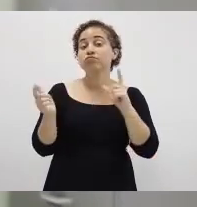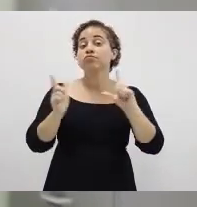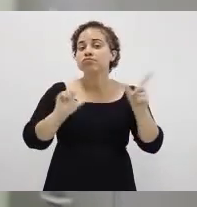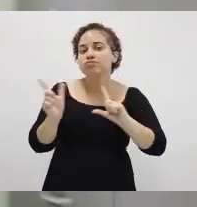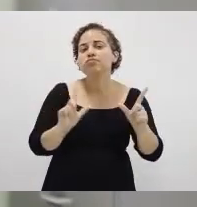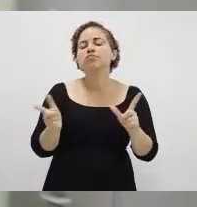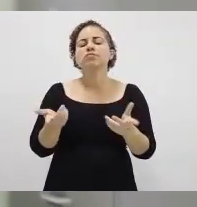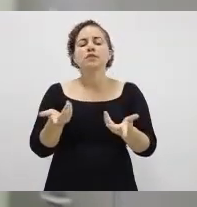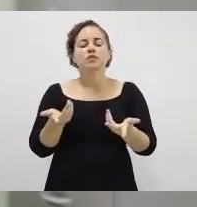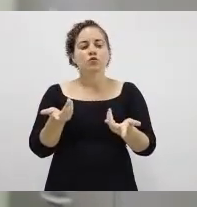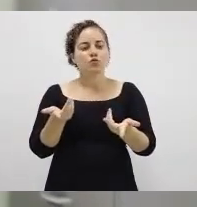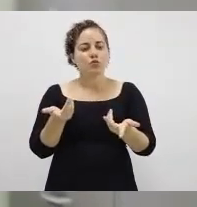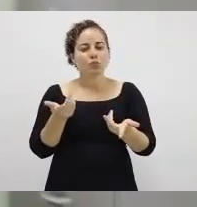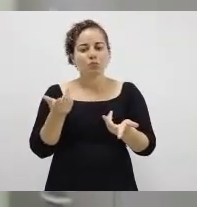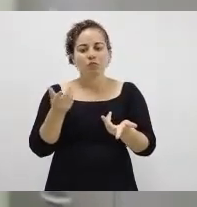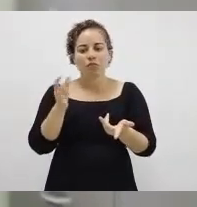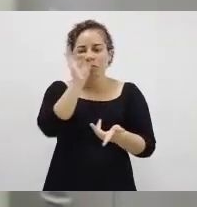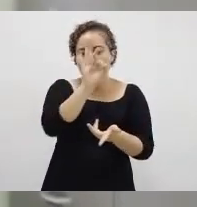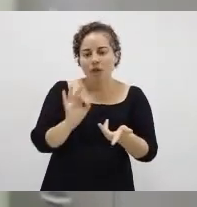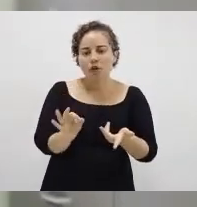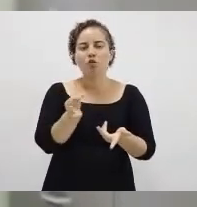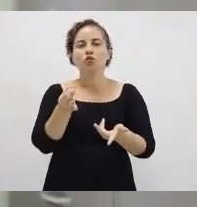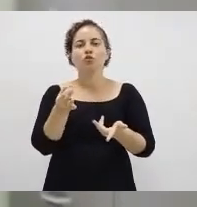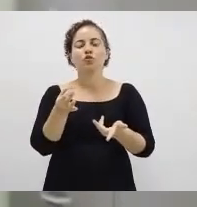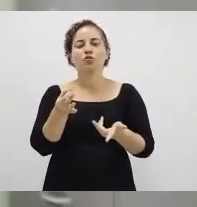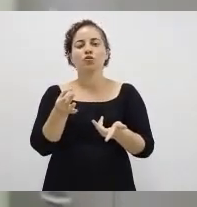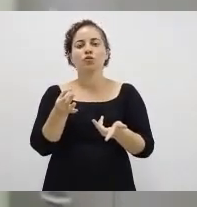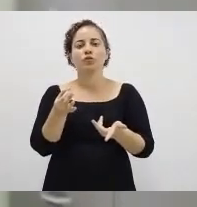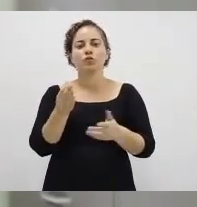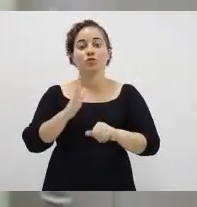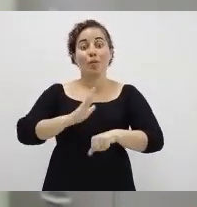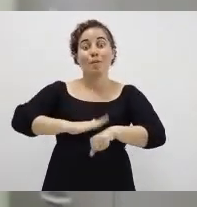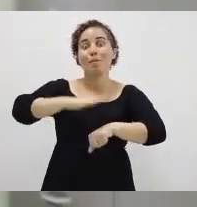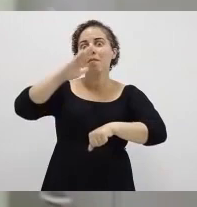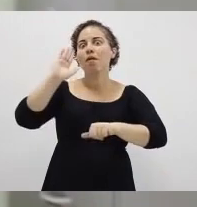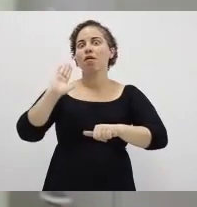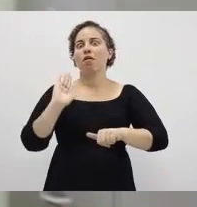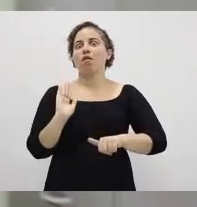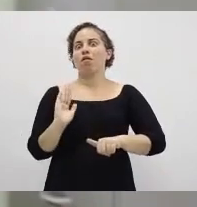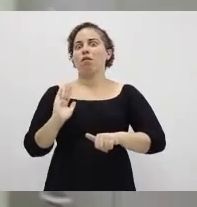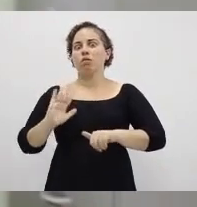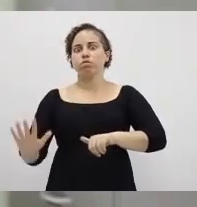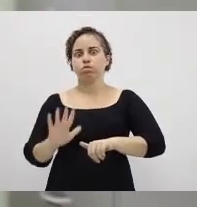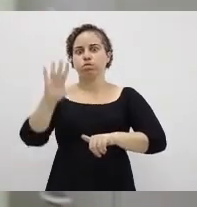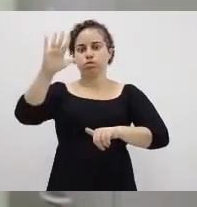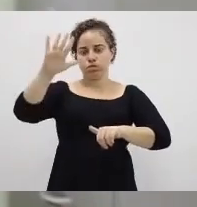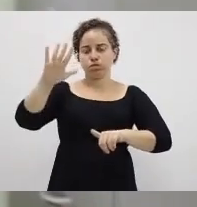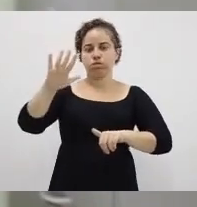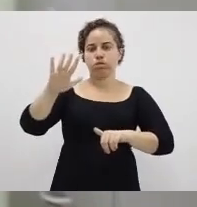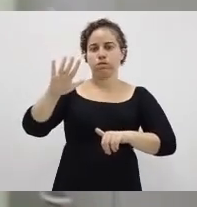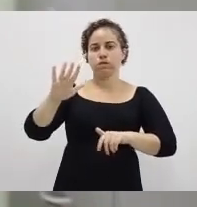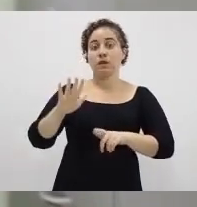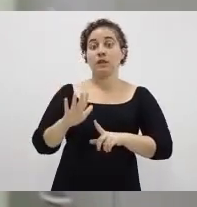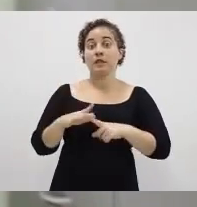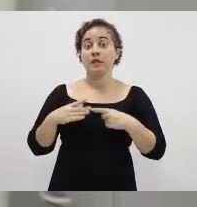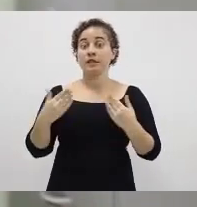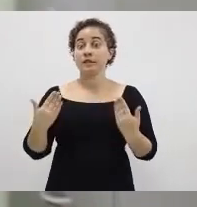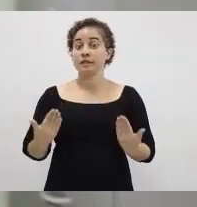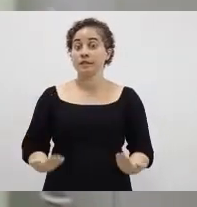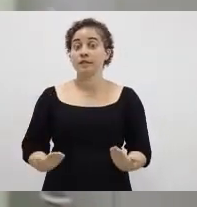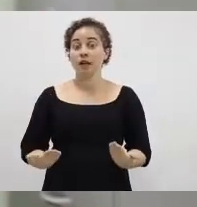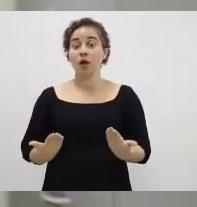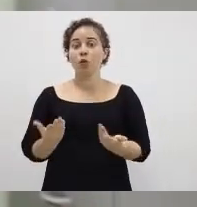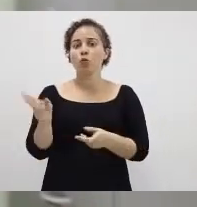aumentar a taxa de juros. Quando o governo quer aumentar a taxa de juros, é sinal de que a gente está tendo um consumo